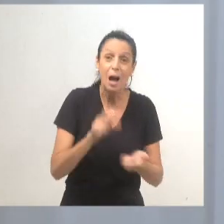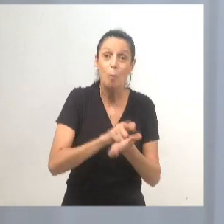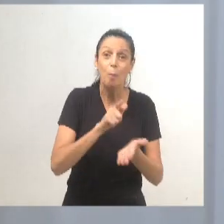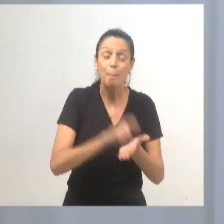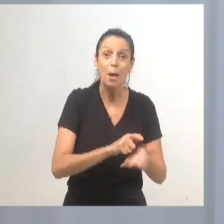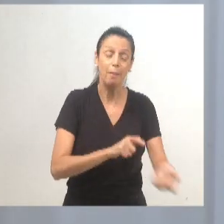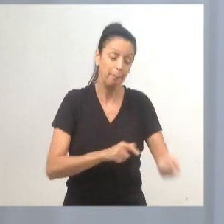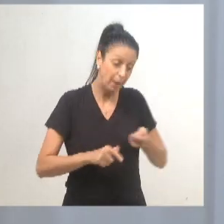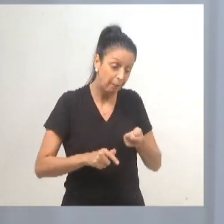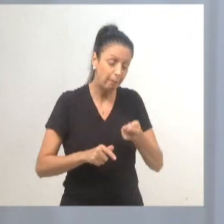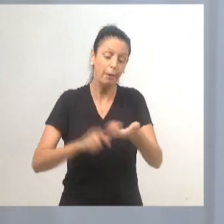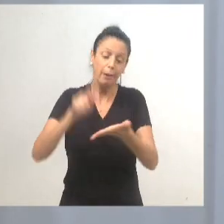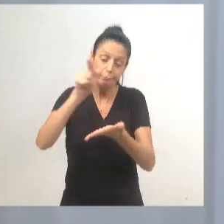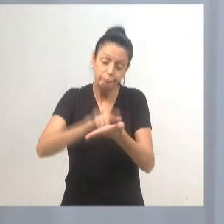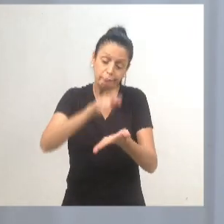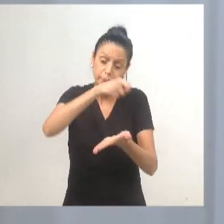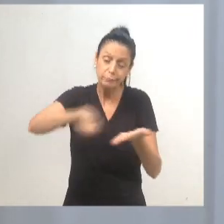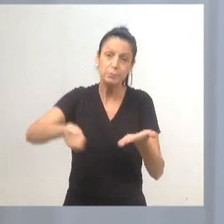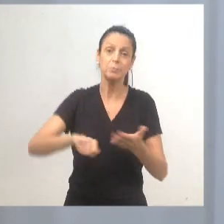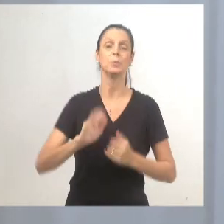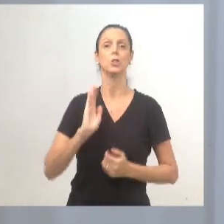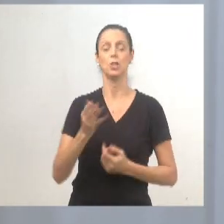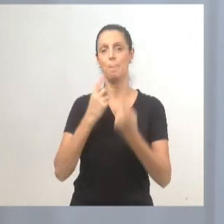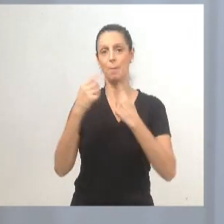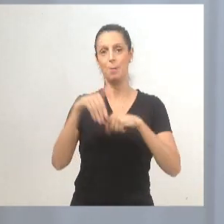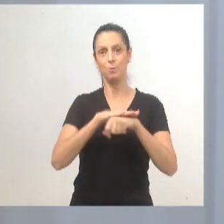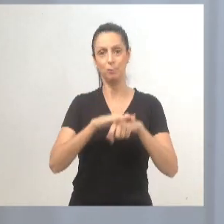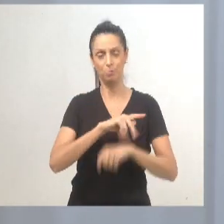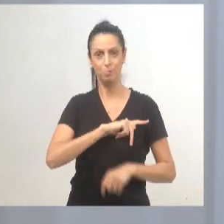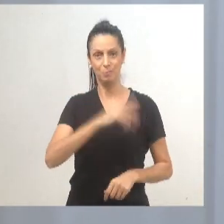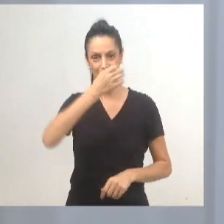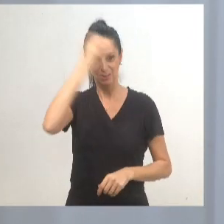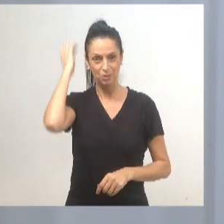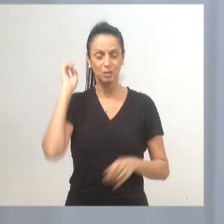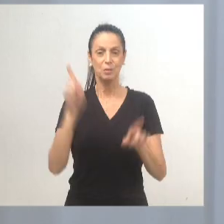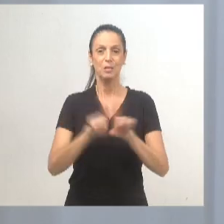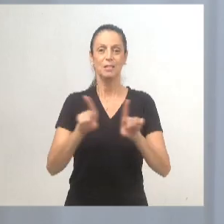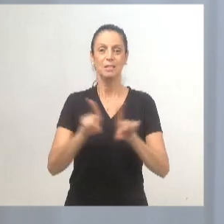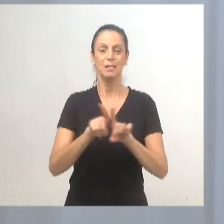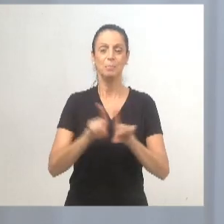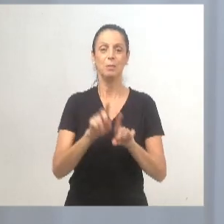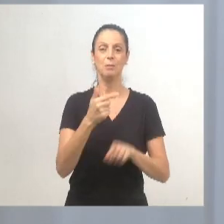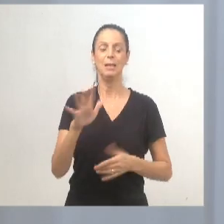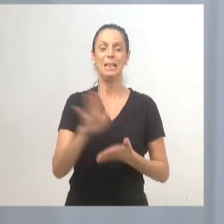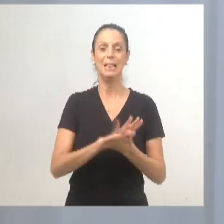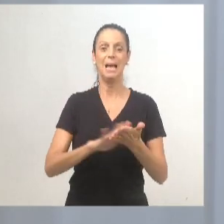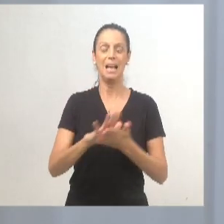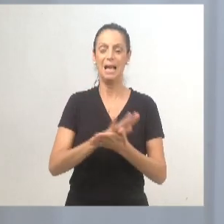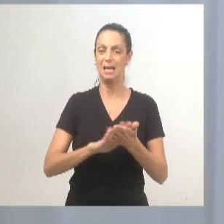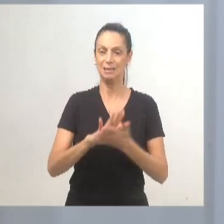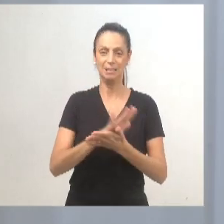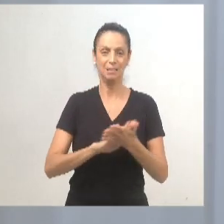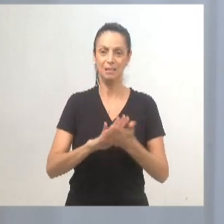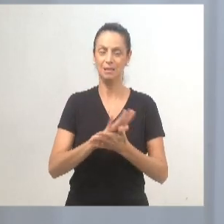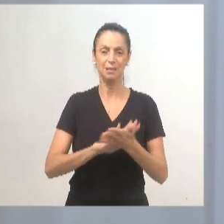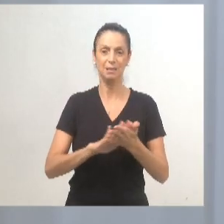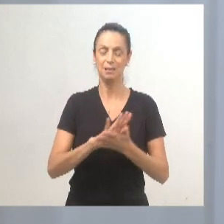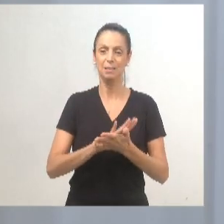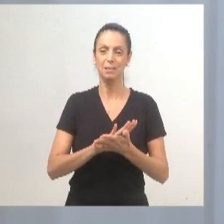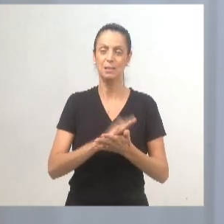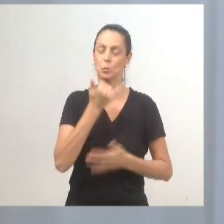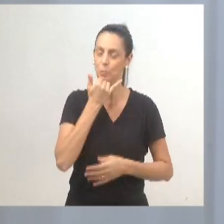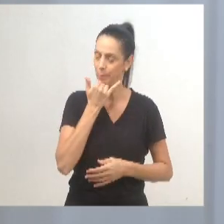gente vai apurar. Conversei também com o prefeito Egídio, não teme nada essa CPI e seremos